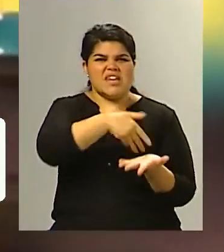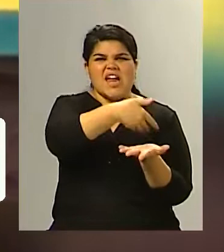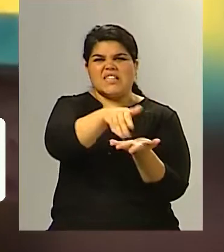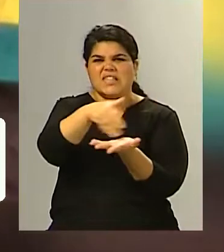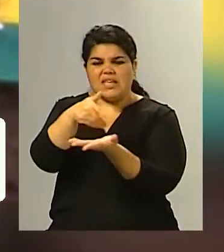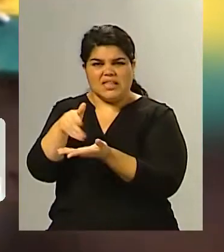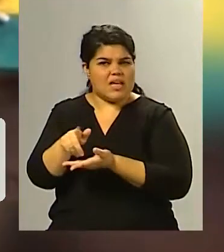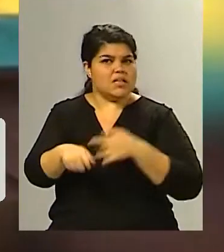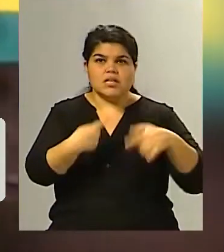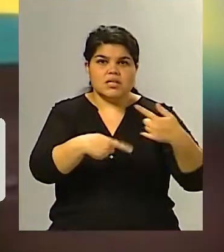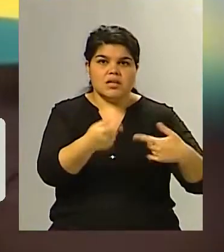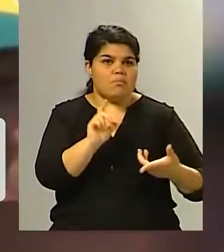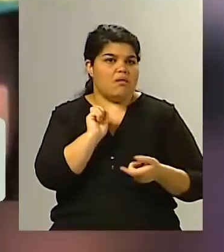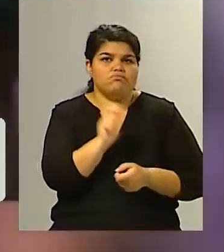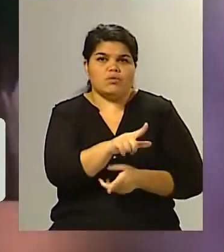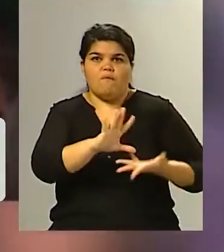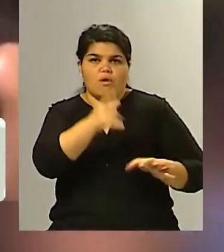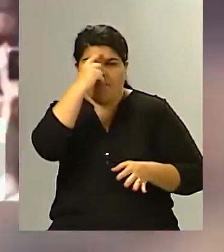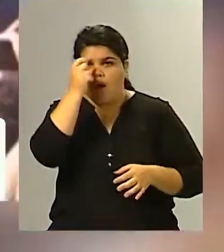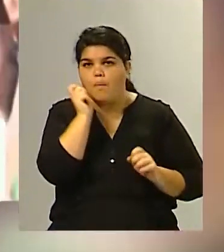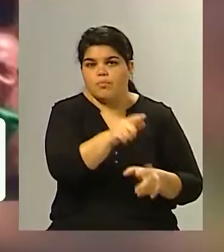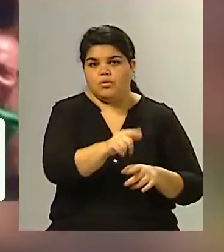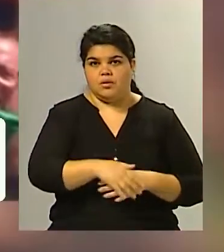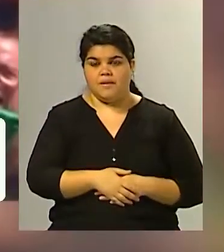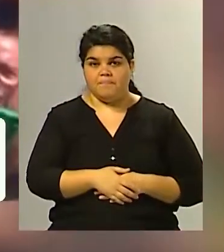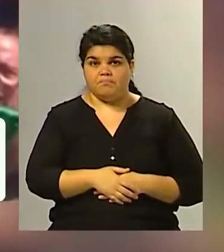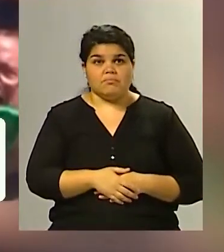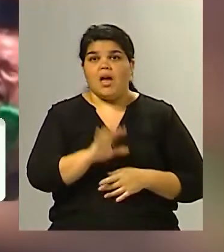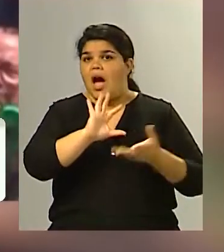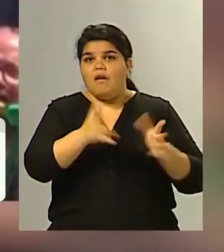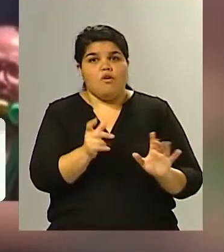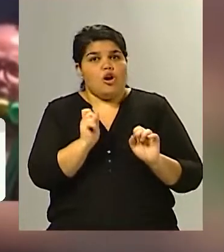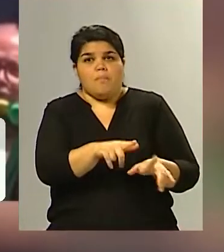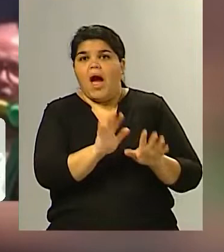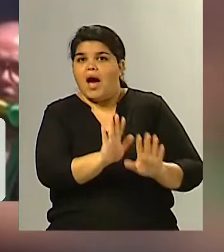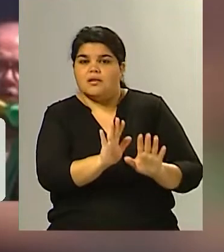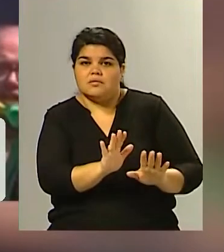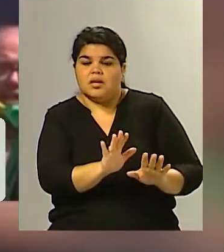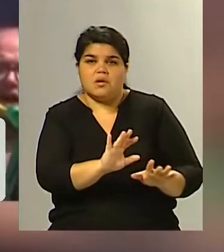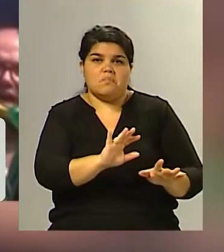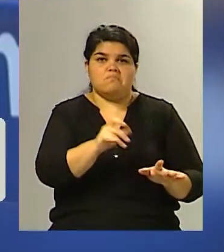também é um tema de postura política, não? Assim, se dirigiu de